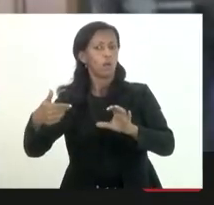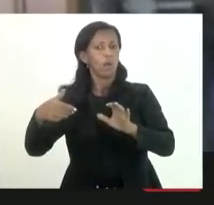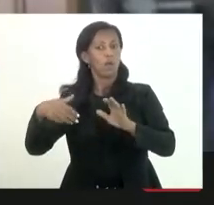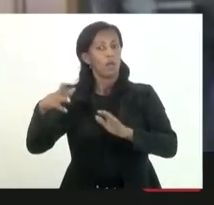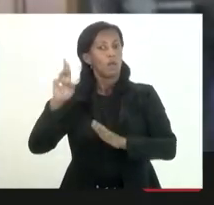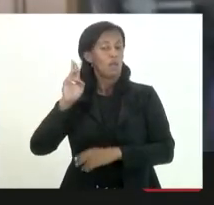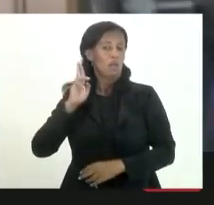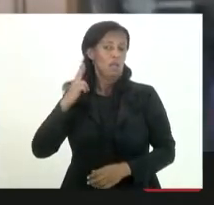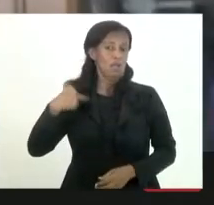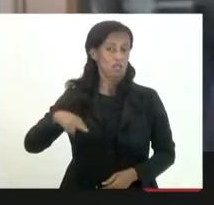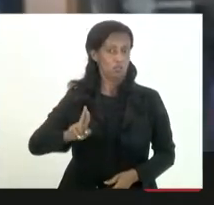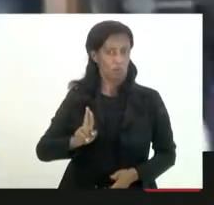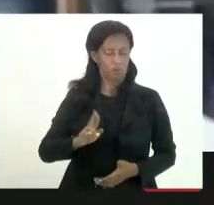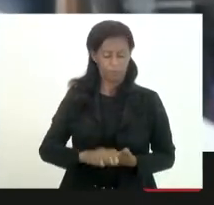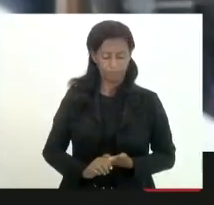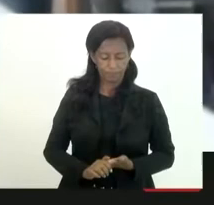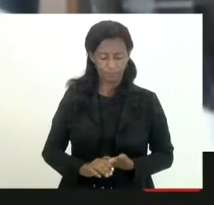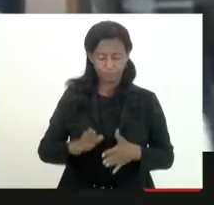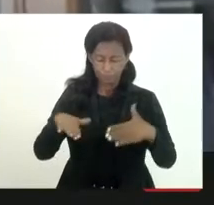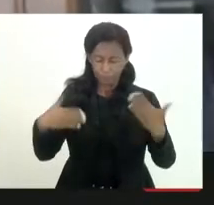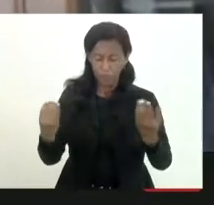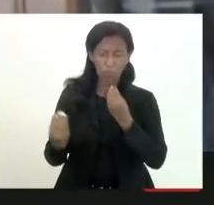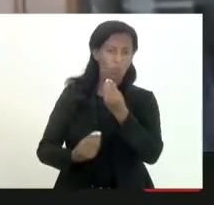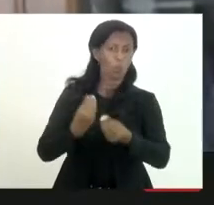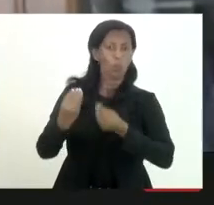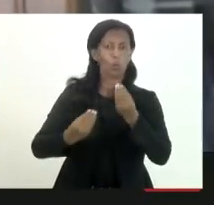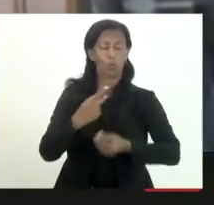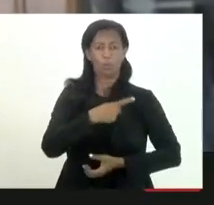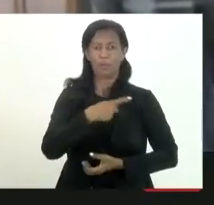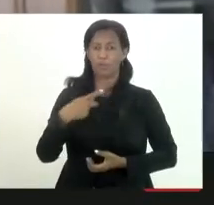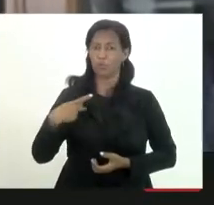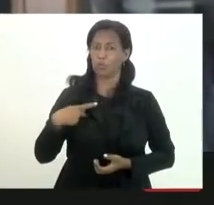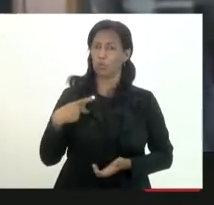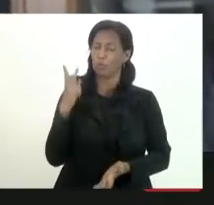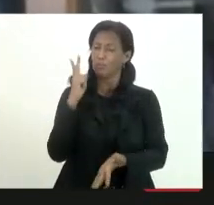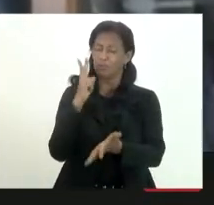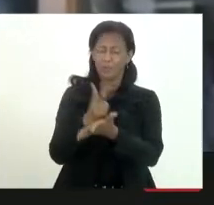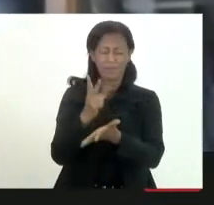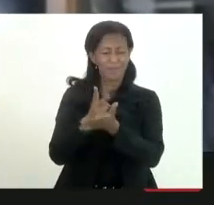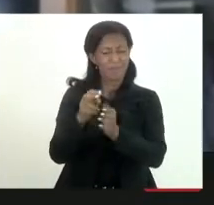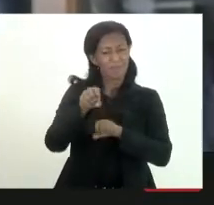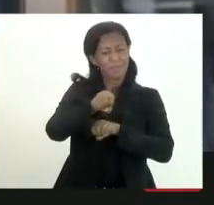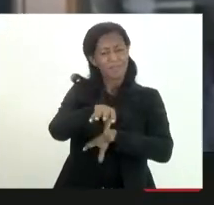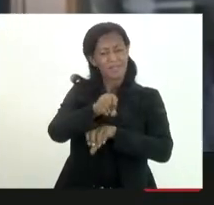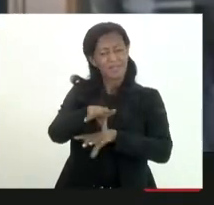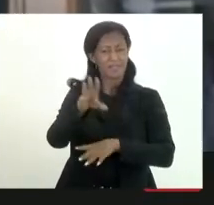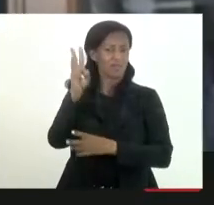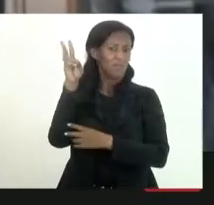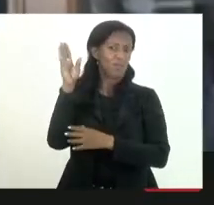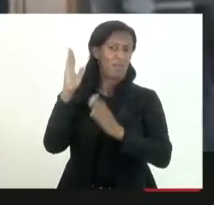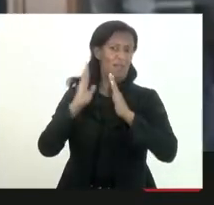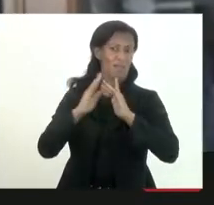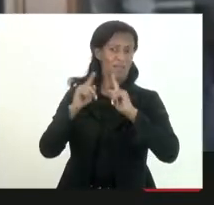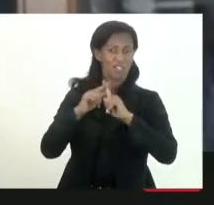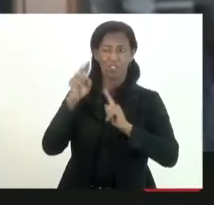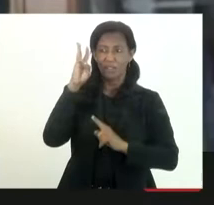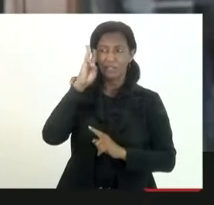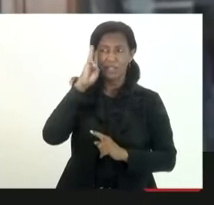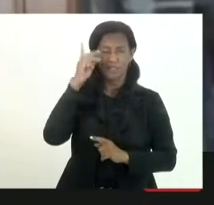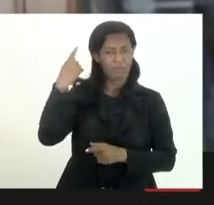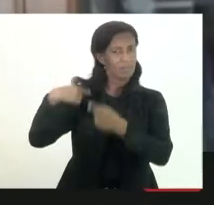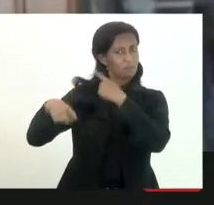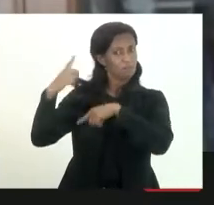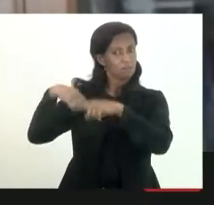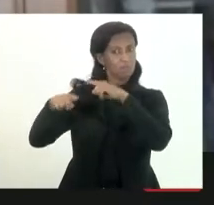Então, como pastor, eu estou sempre ensinando a igreja. Terça-feira, agora mesmo, eu trouxe uma palavra